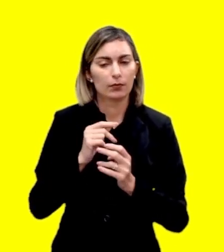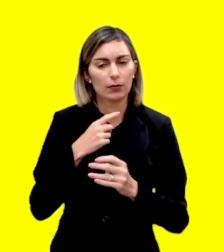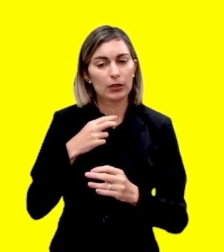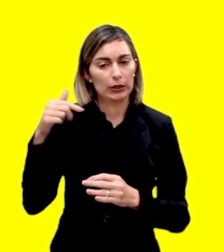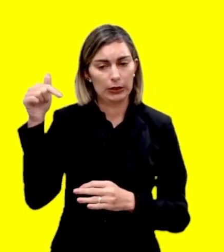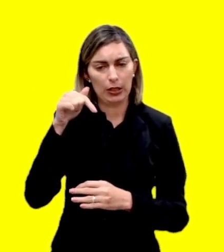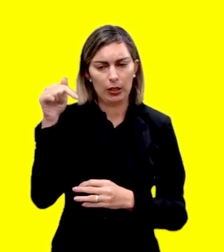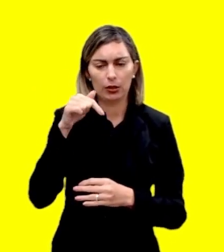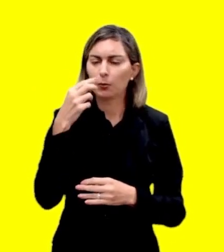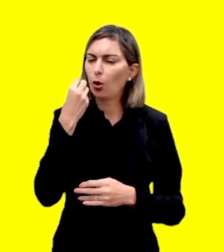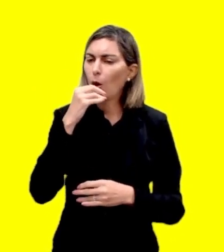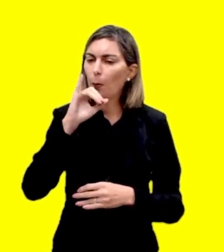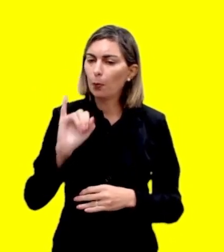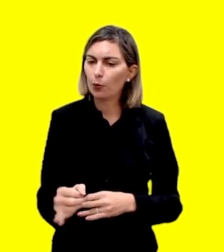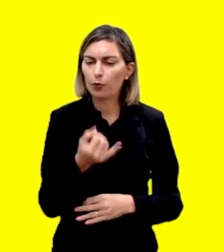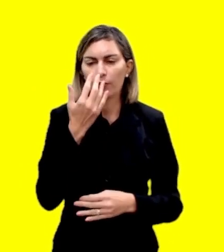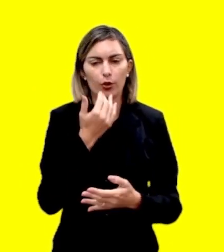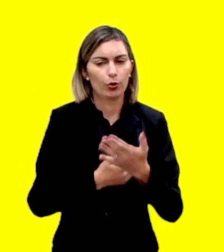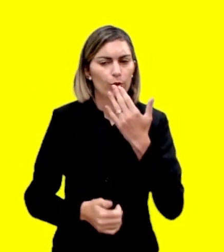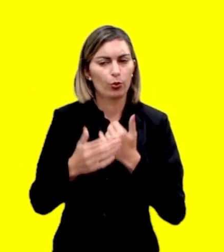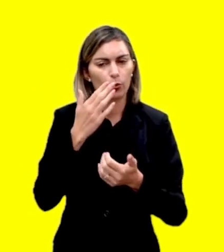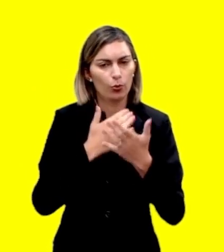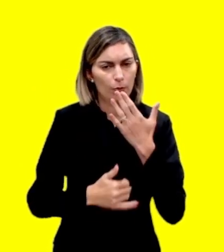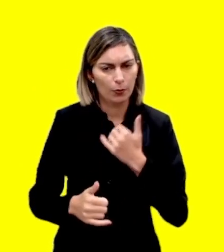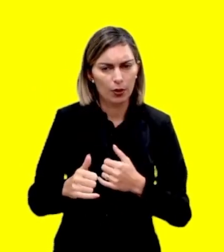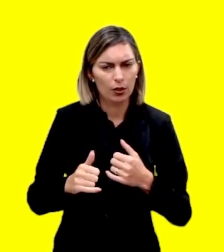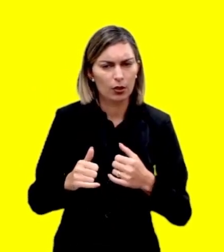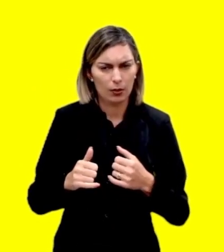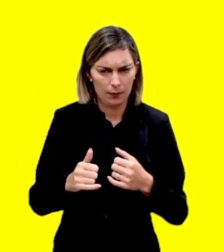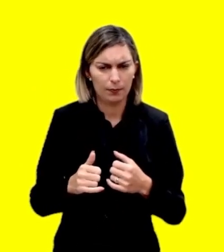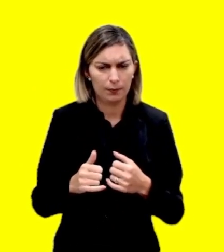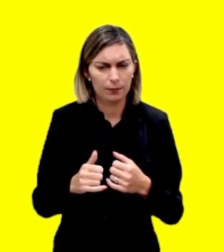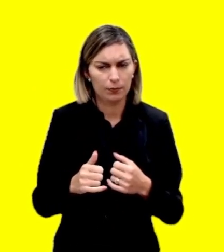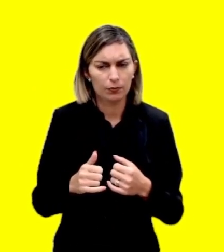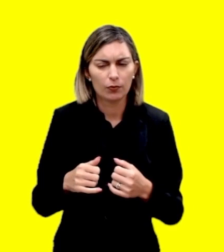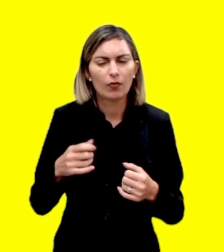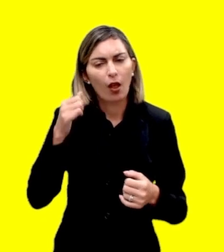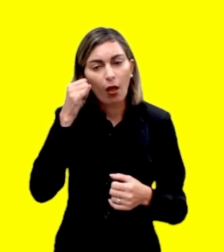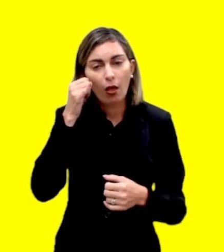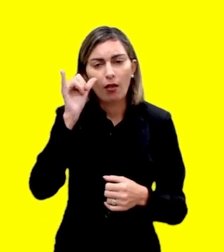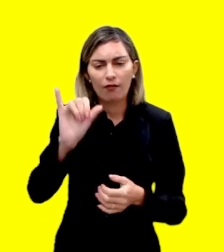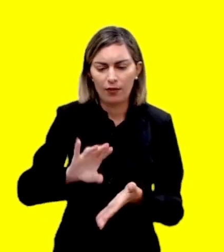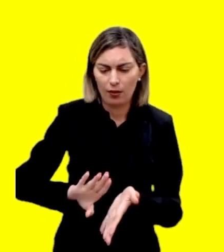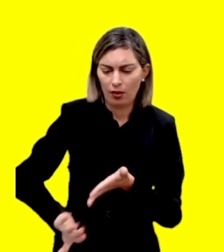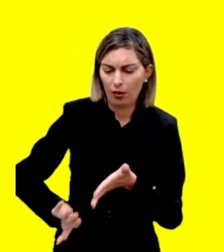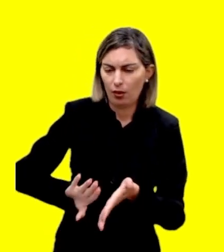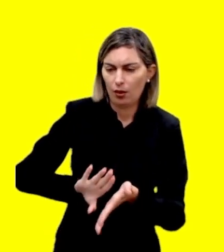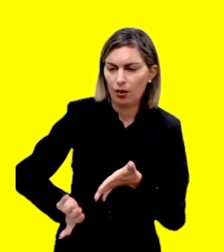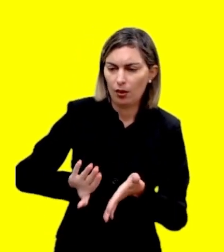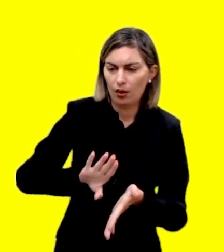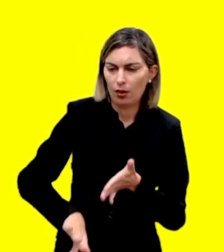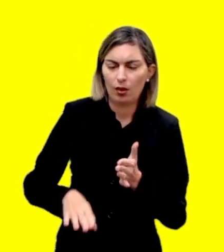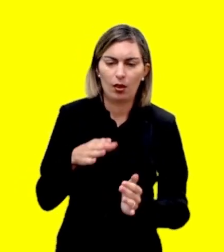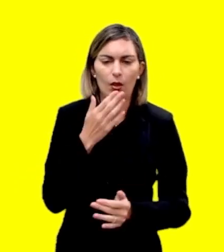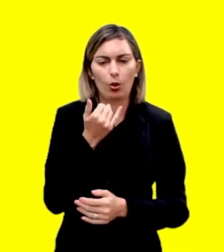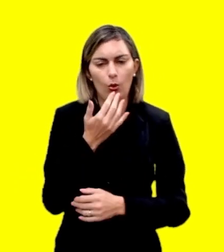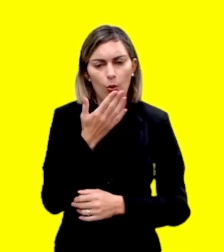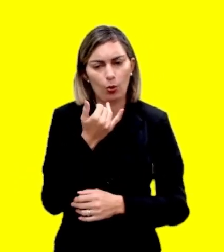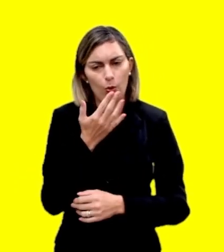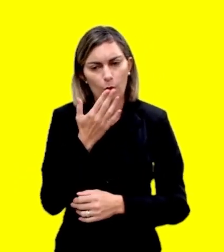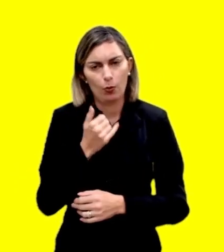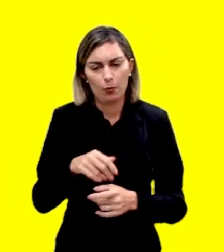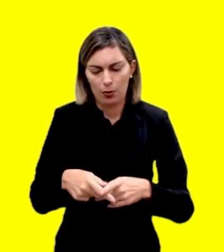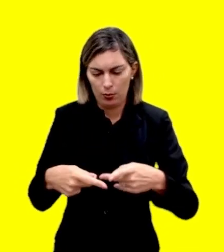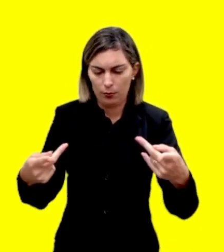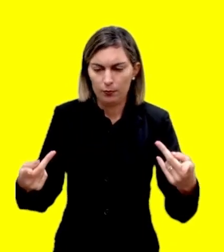Sétimo, aproveite os alimentos completamente. Evite deixar restos de comida no